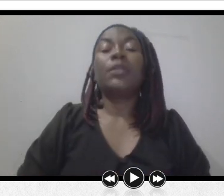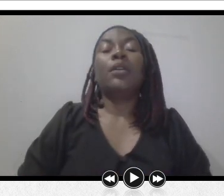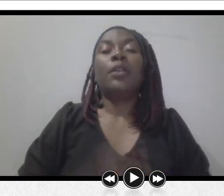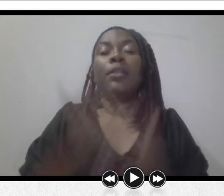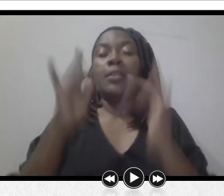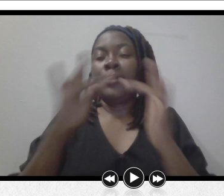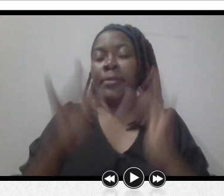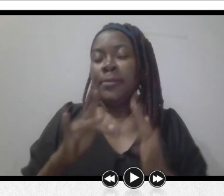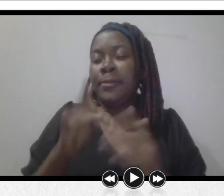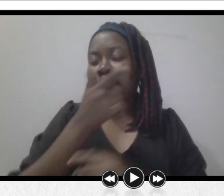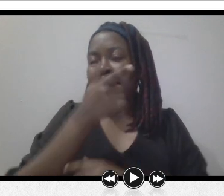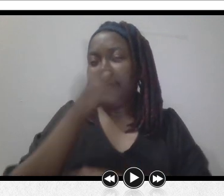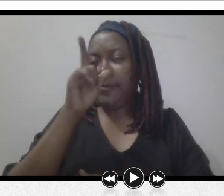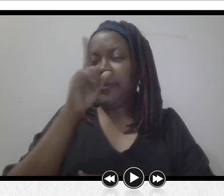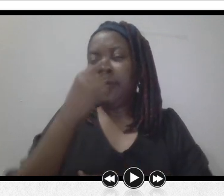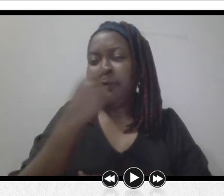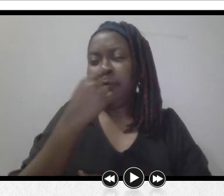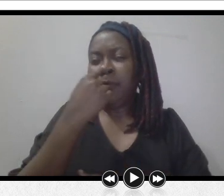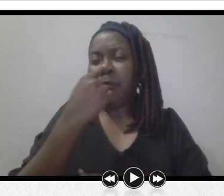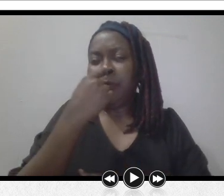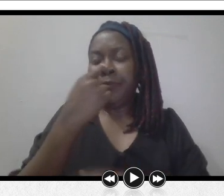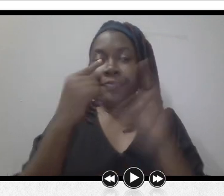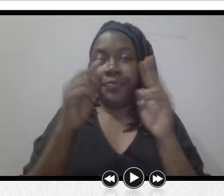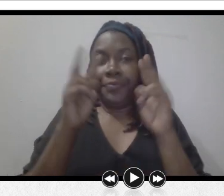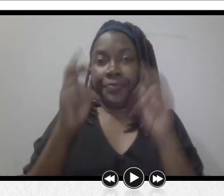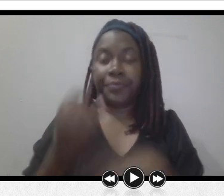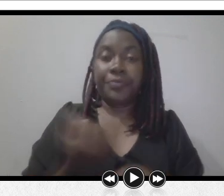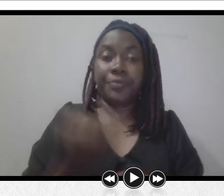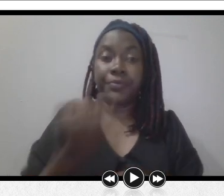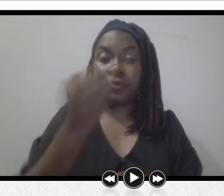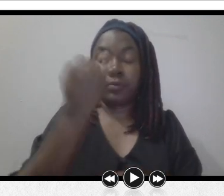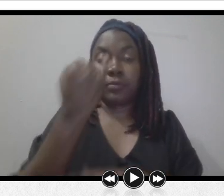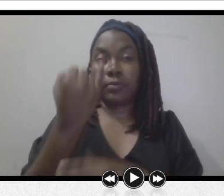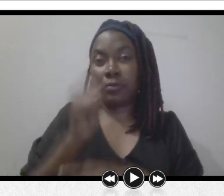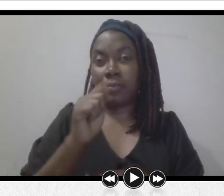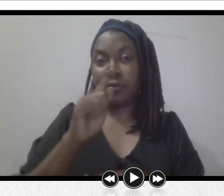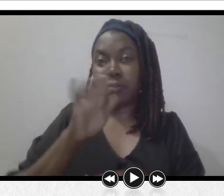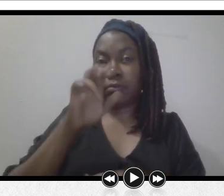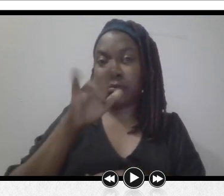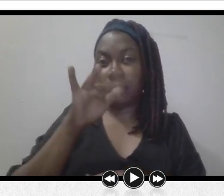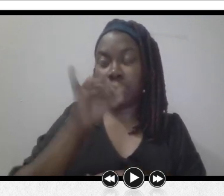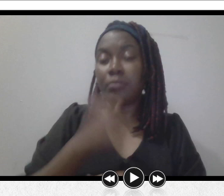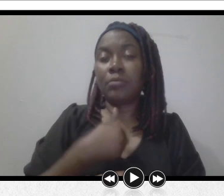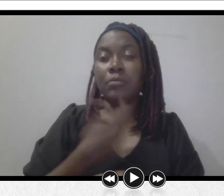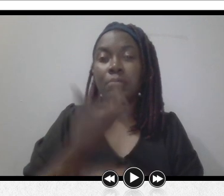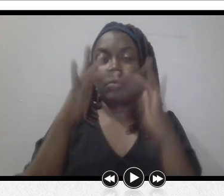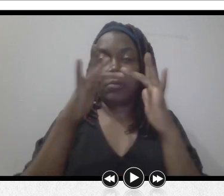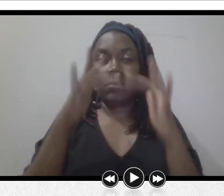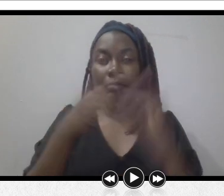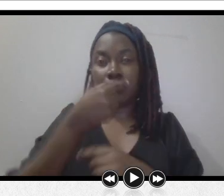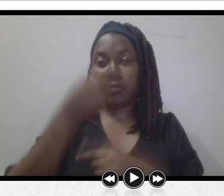Tratando aqui objetivamente, do nosso tema sobre a importância das agências reguladoras, eu gostaria de tratar nessa nossa